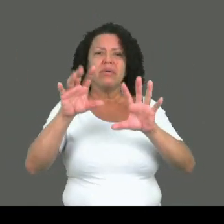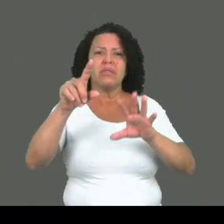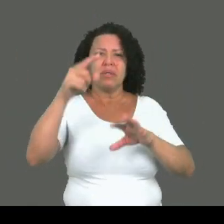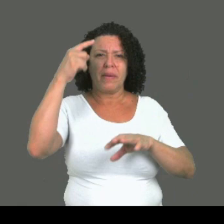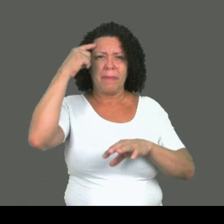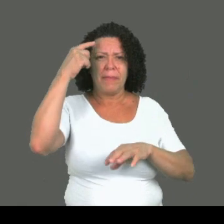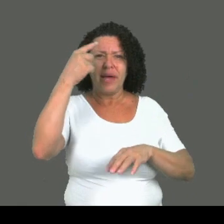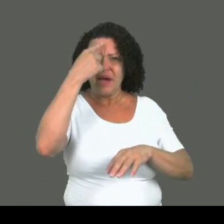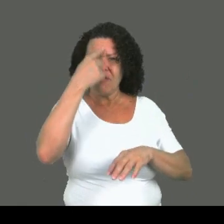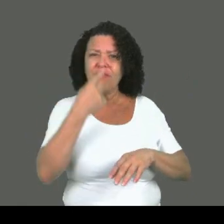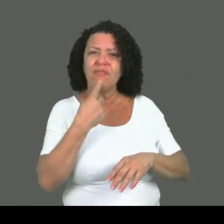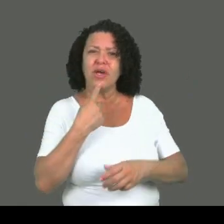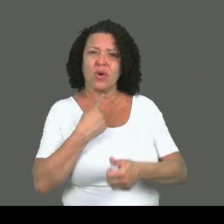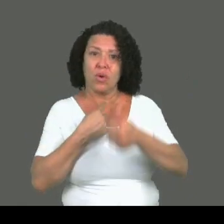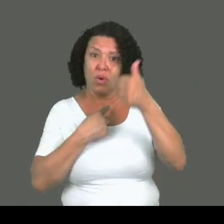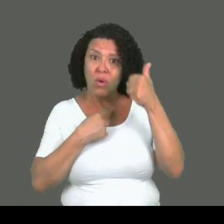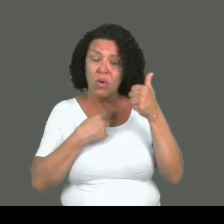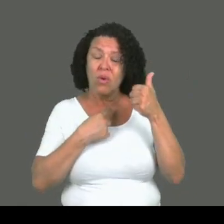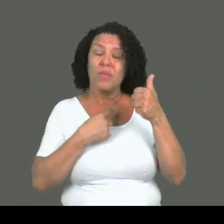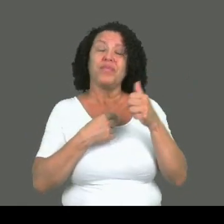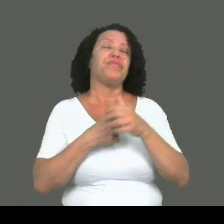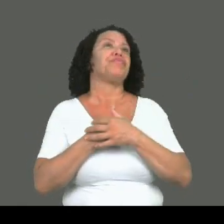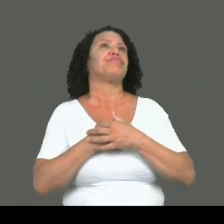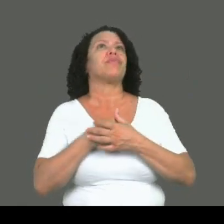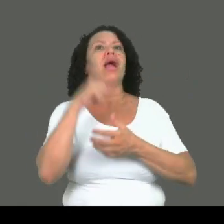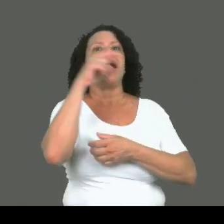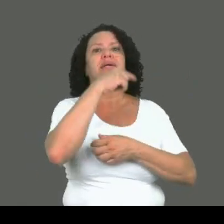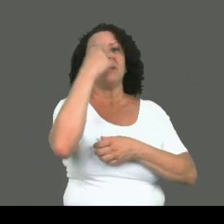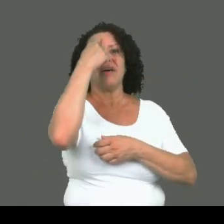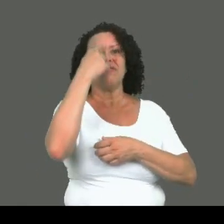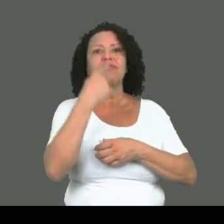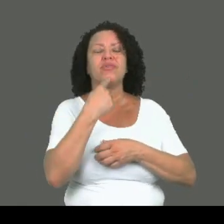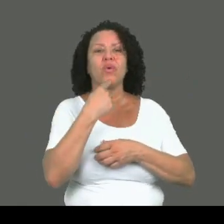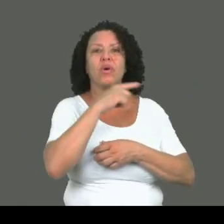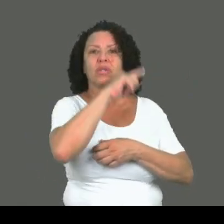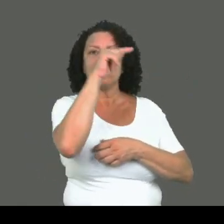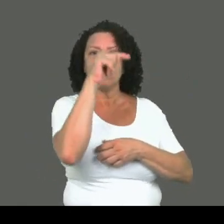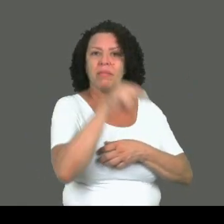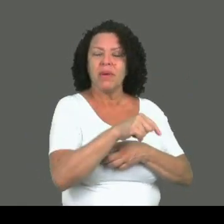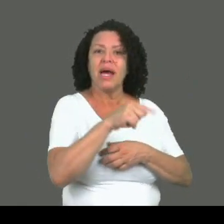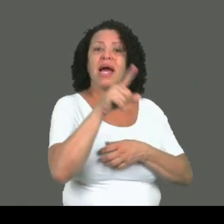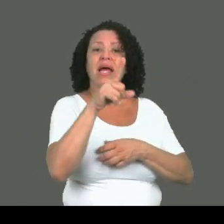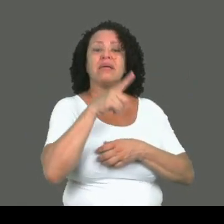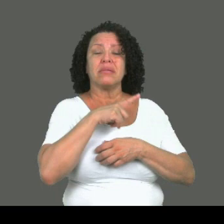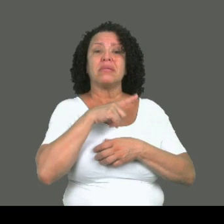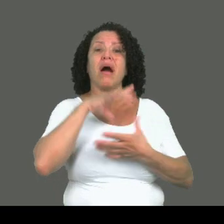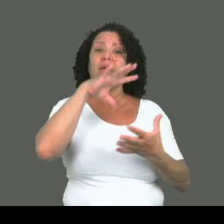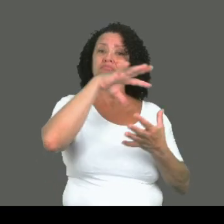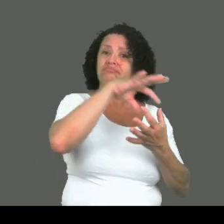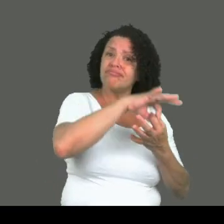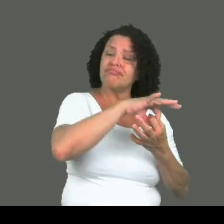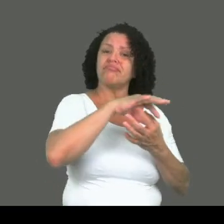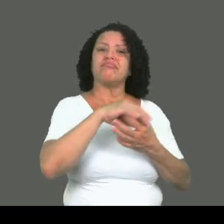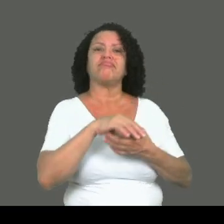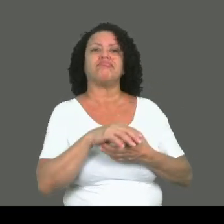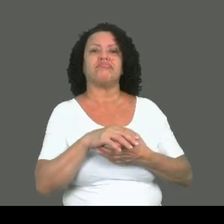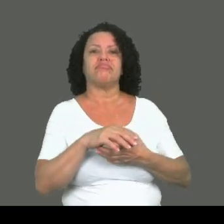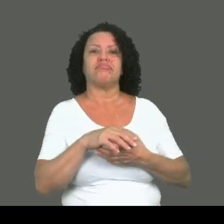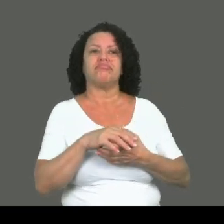figura de cima, essa aqui, olha, de baixo, eles estão em sintonia, ou seja, eles